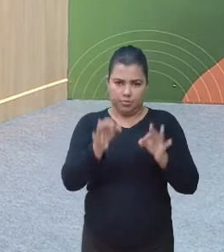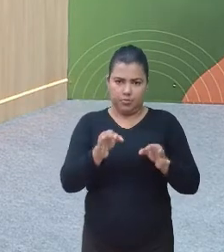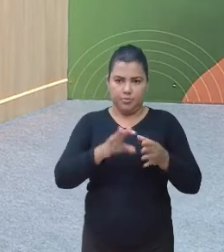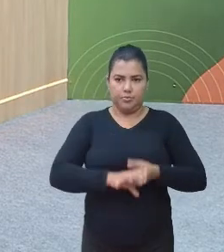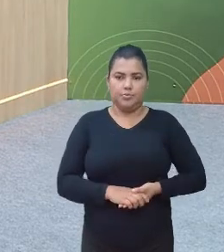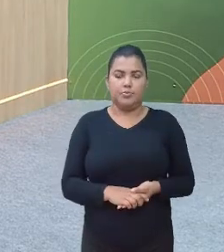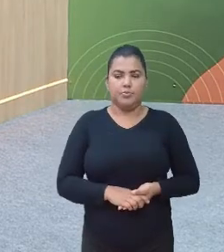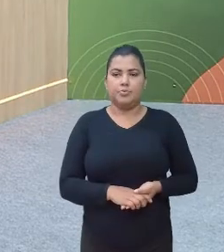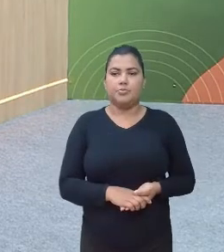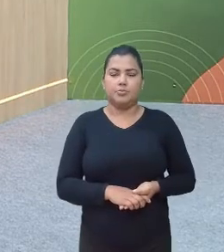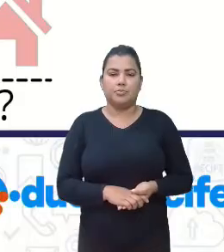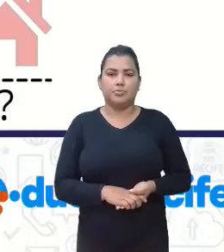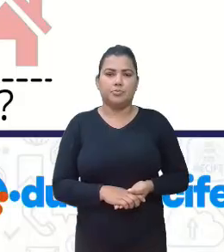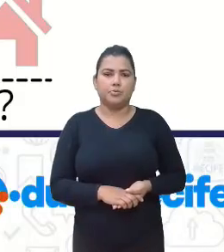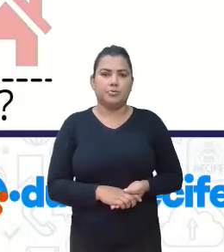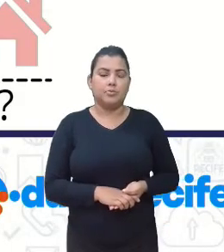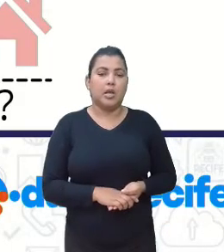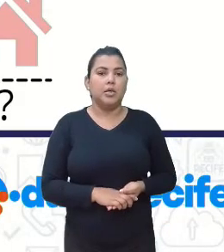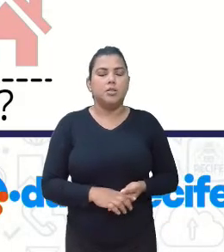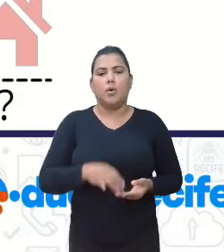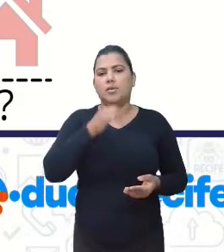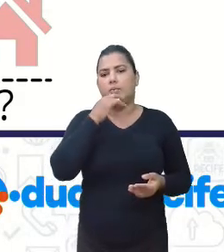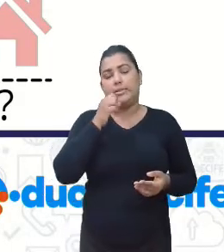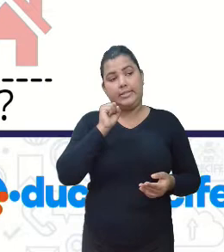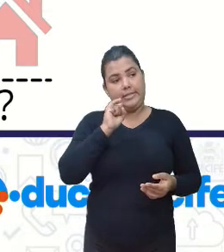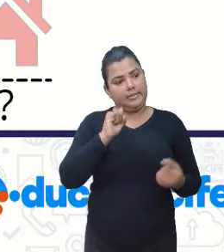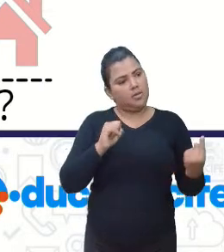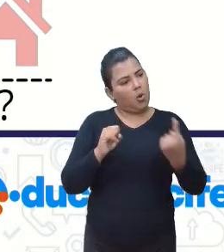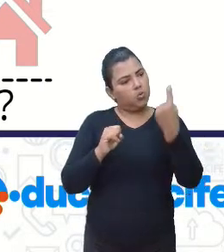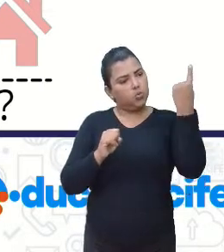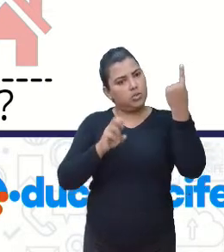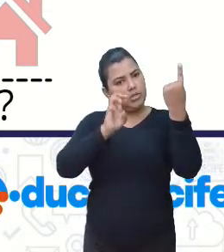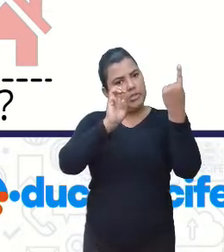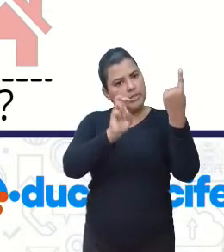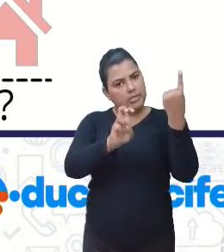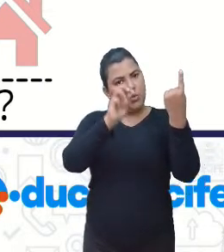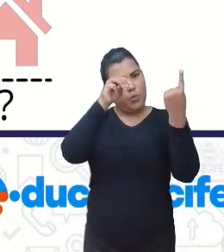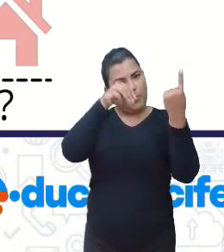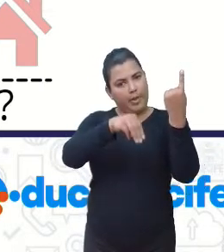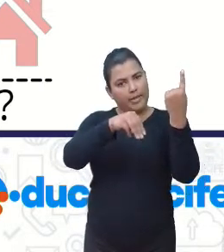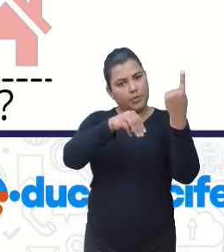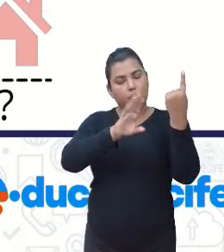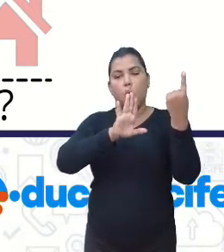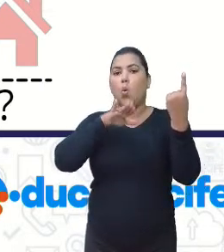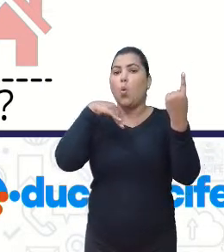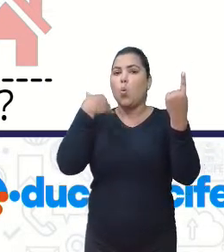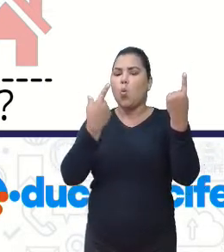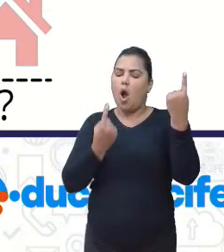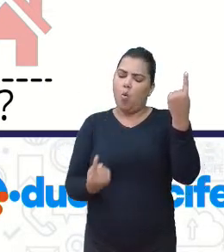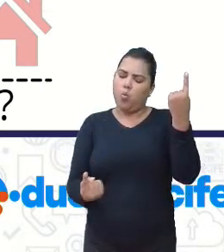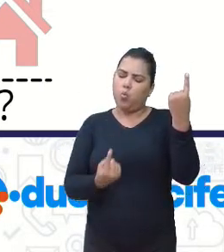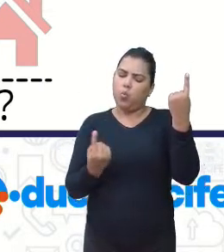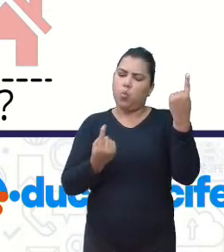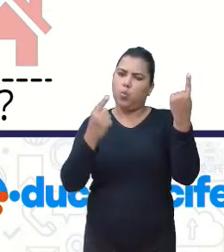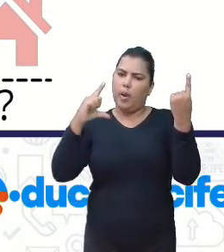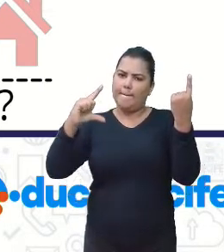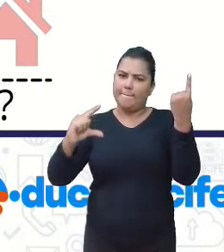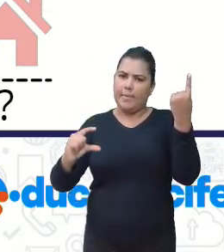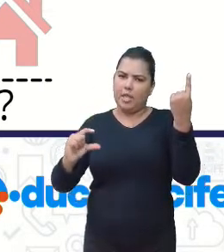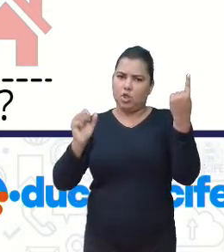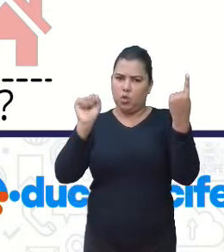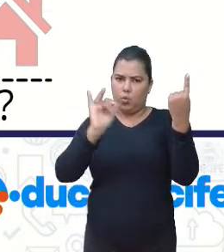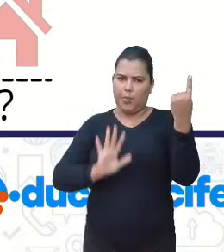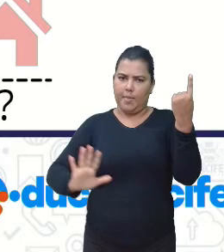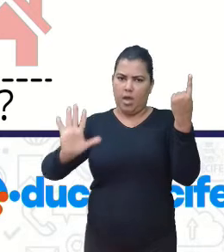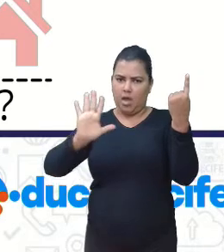resultado, tá certo? Então, veja, se ela tem uma altura de 5 metros, qual deverá ser a sua altura na